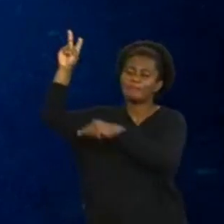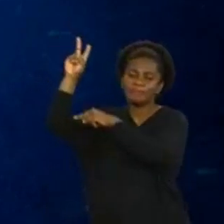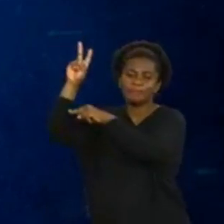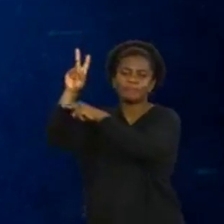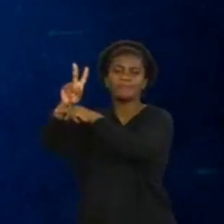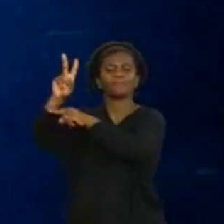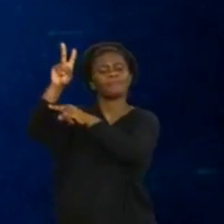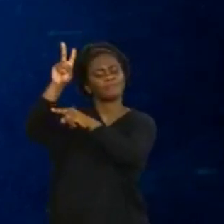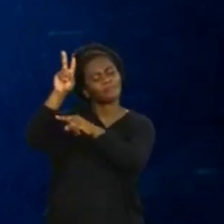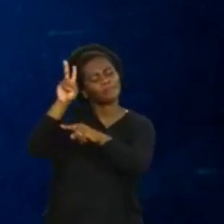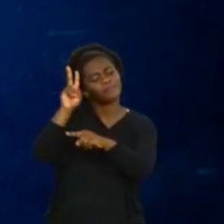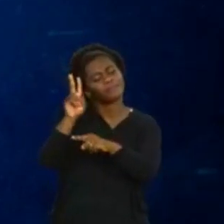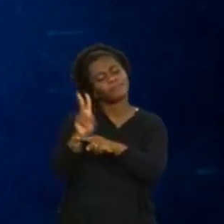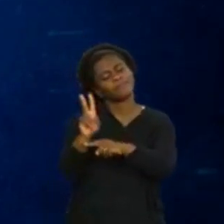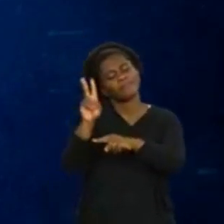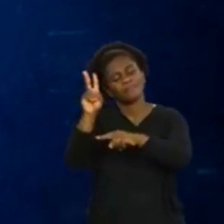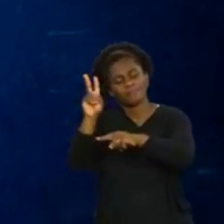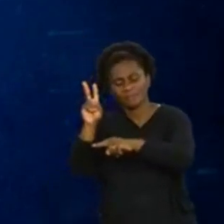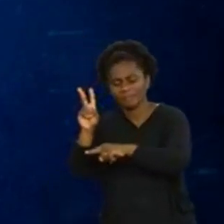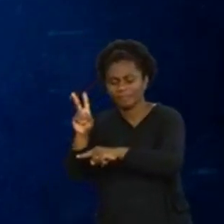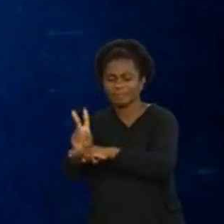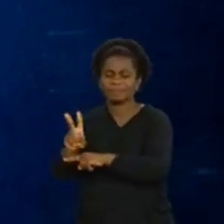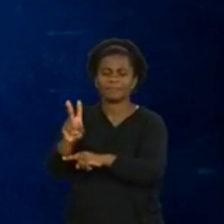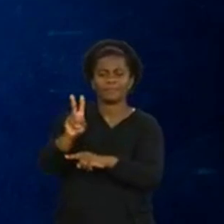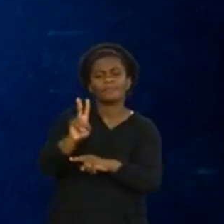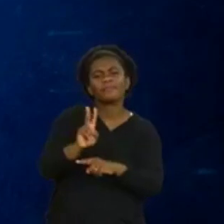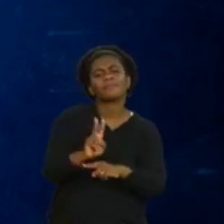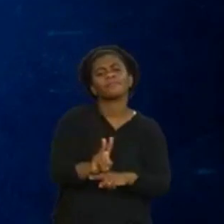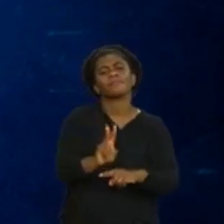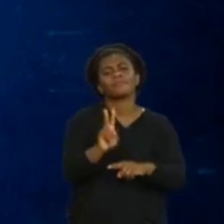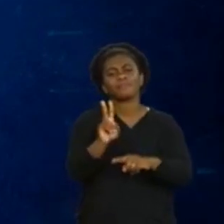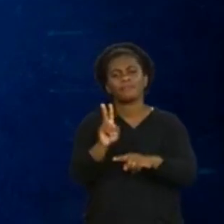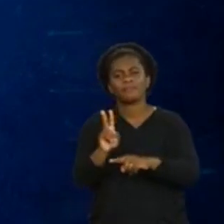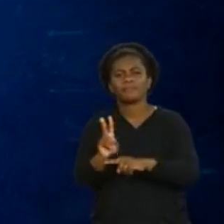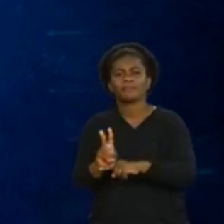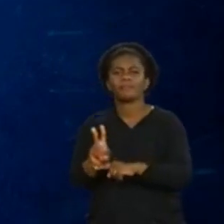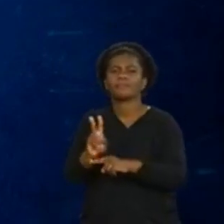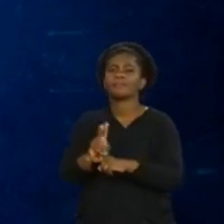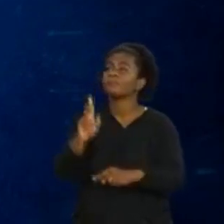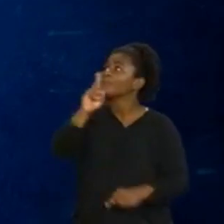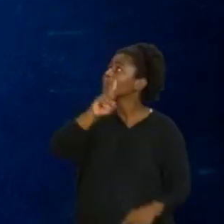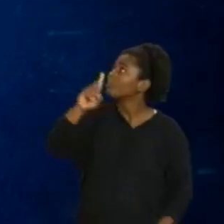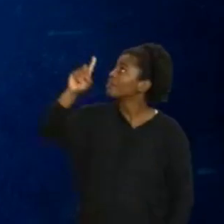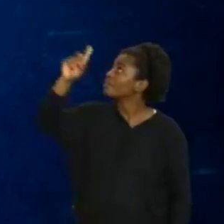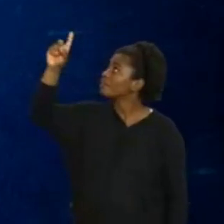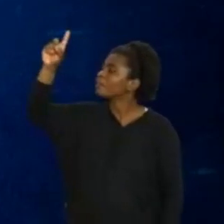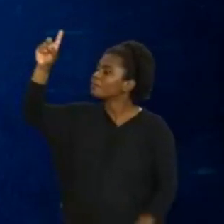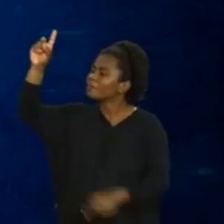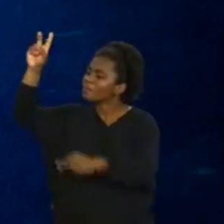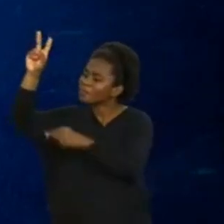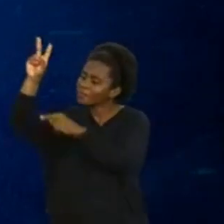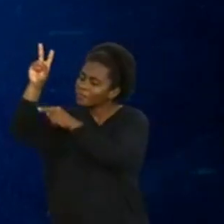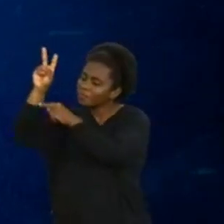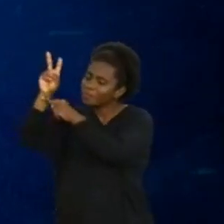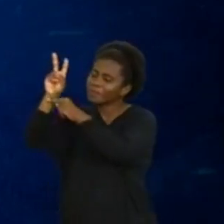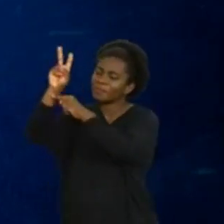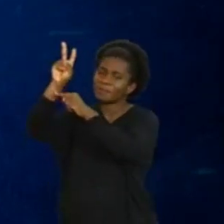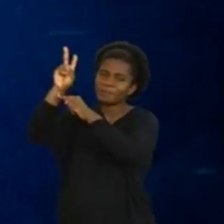vida. Cuido eu. Cuido eu. Eu cuido. Eu